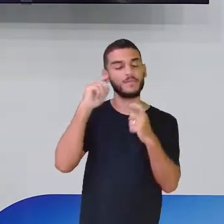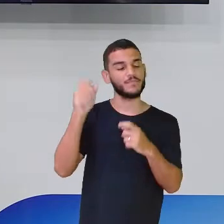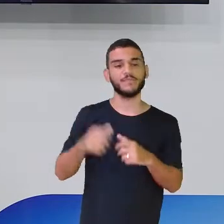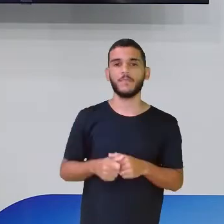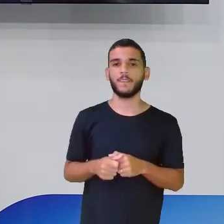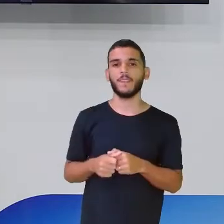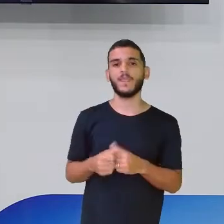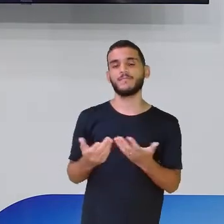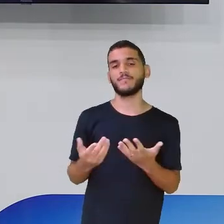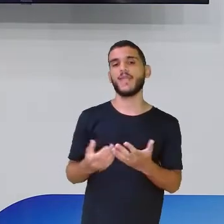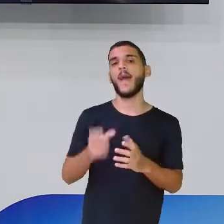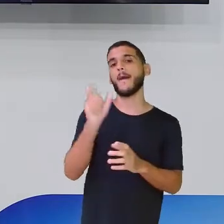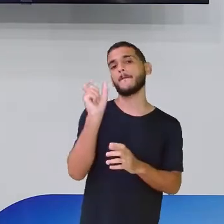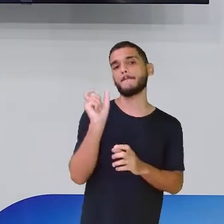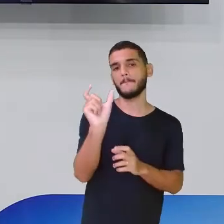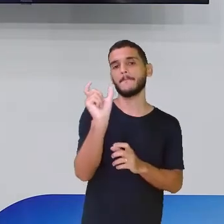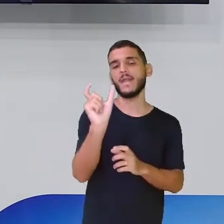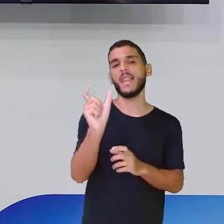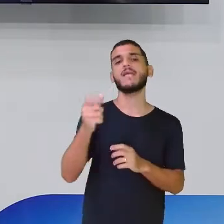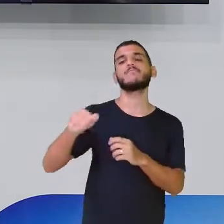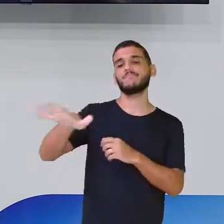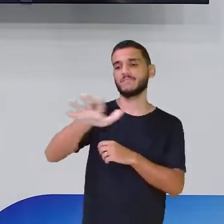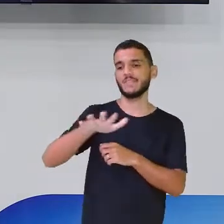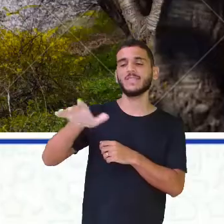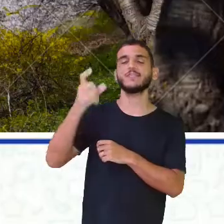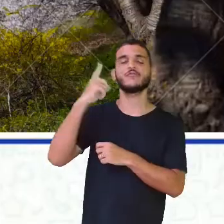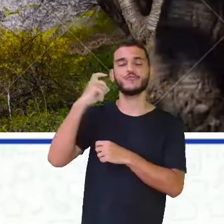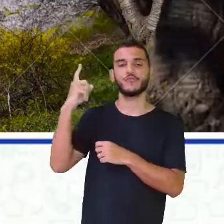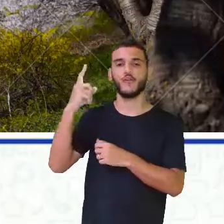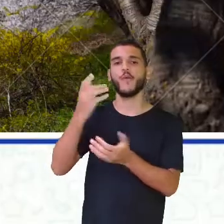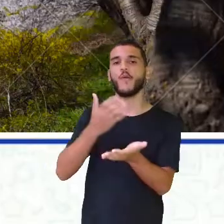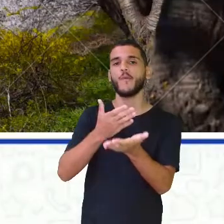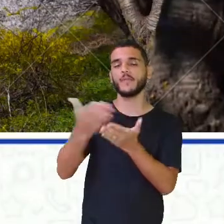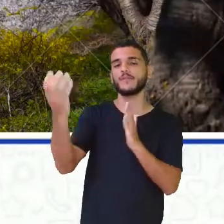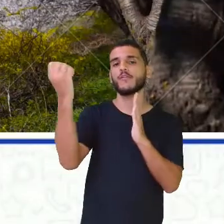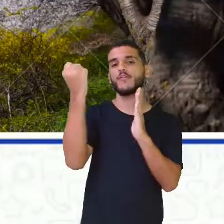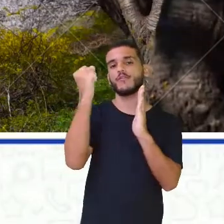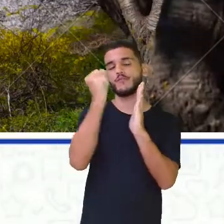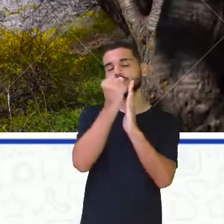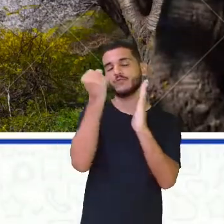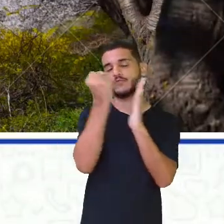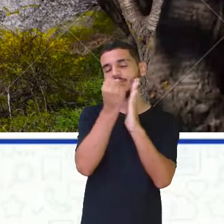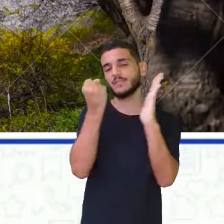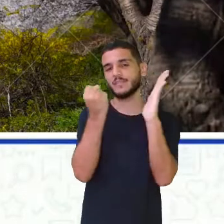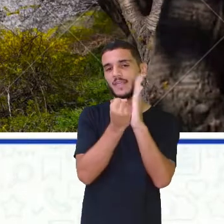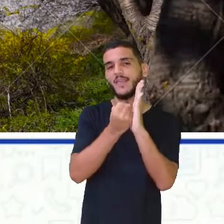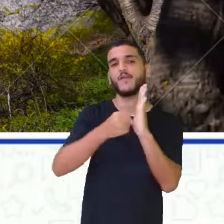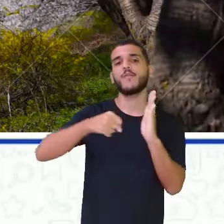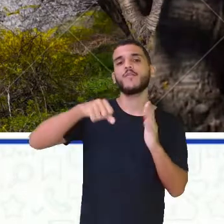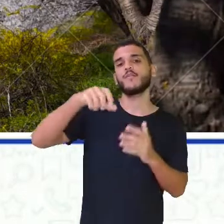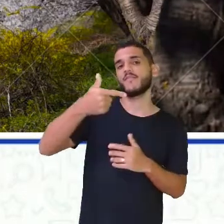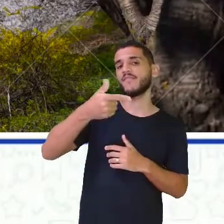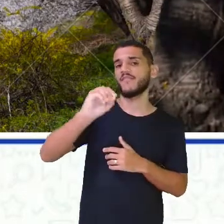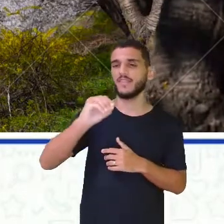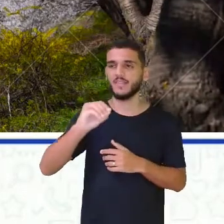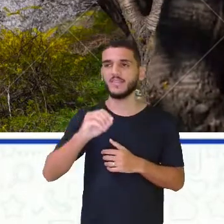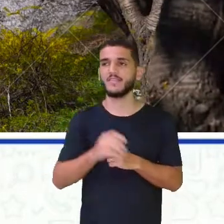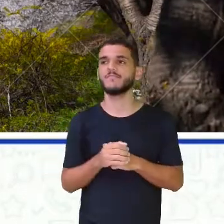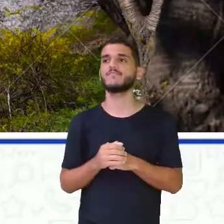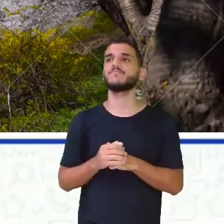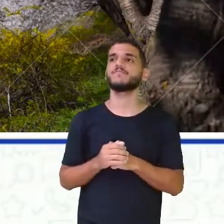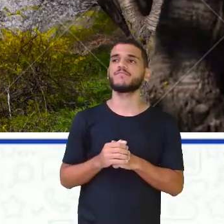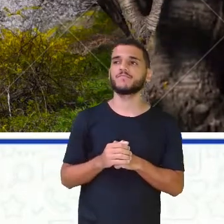paisagem sonora surgiu no fim do século XX, né? E sua criação é atribuída a Murray